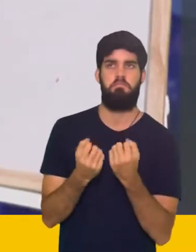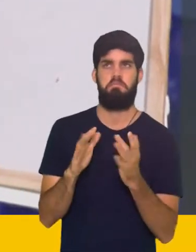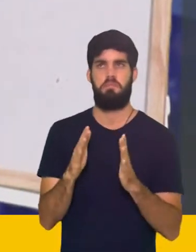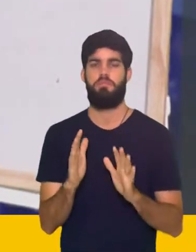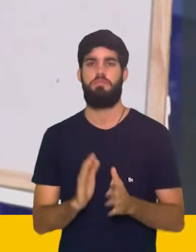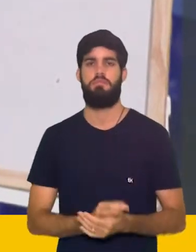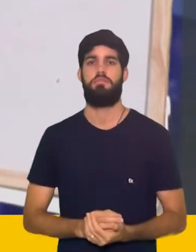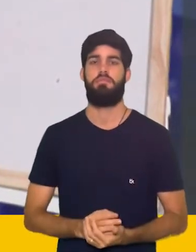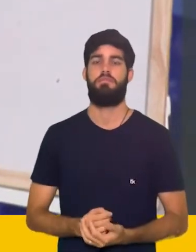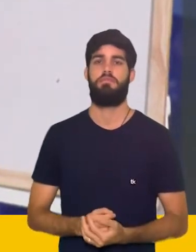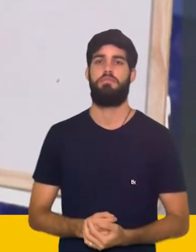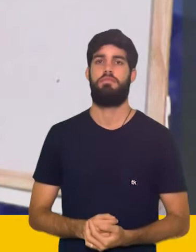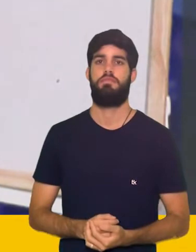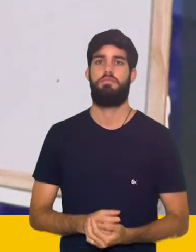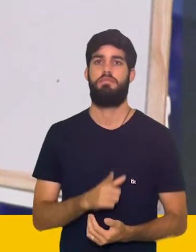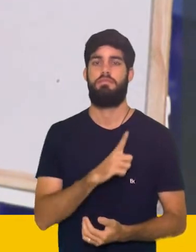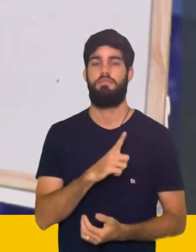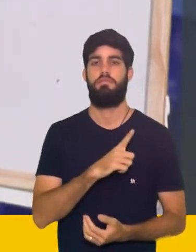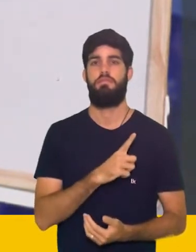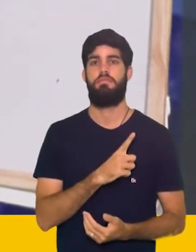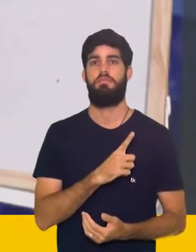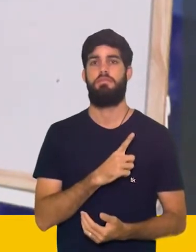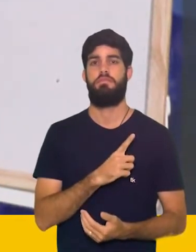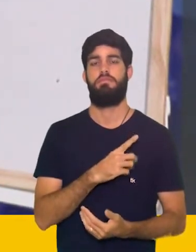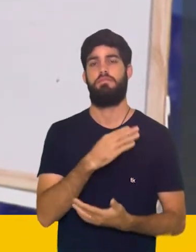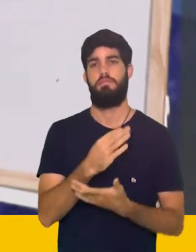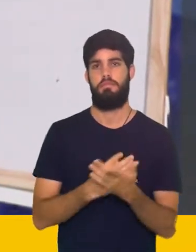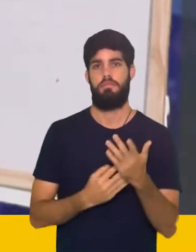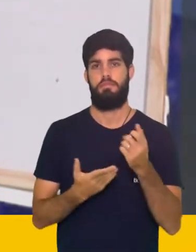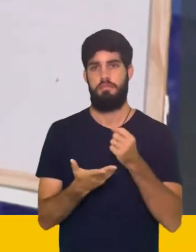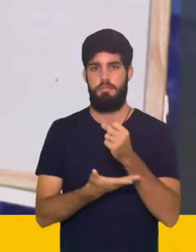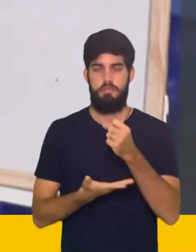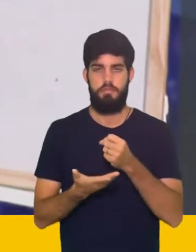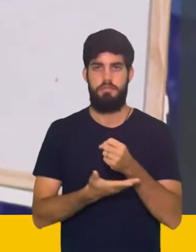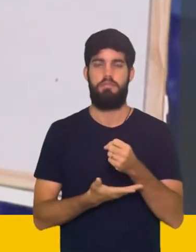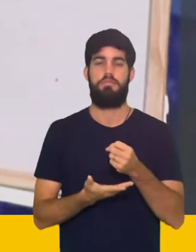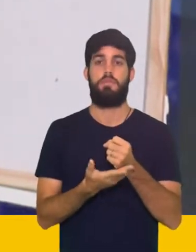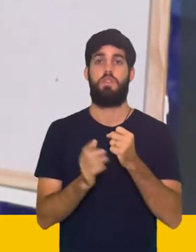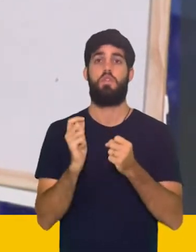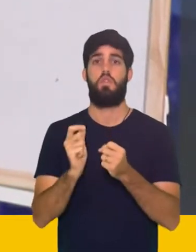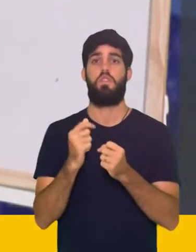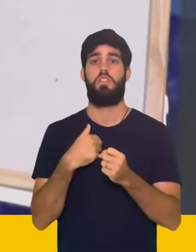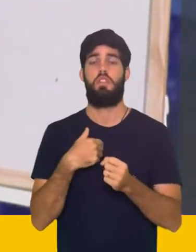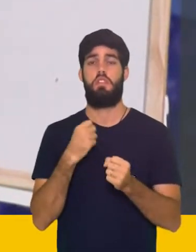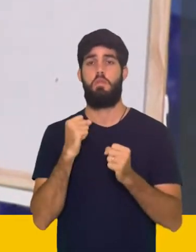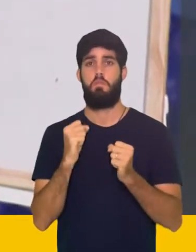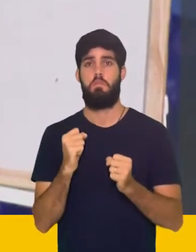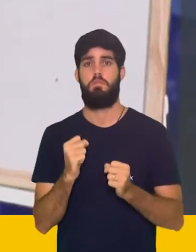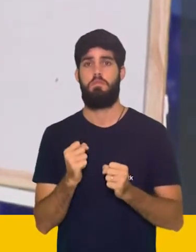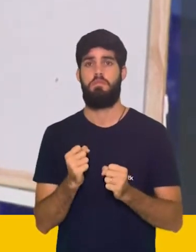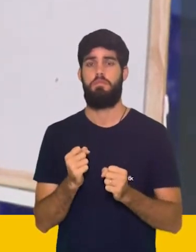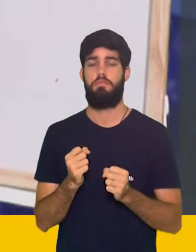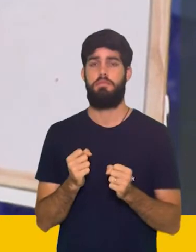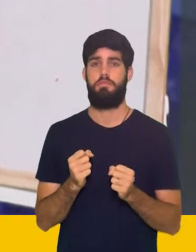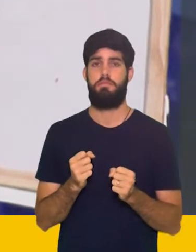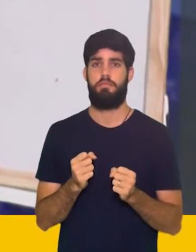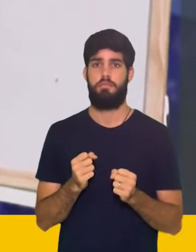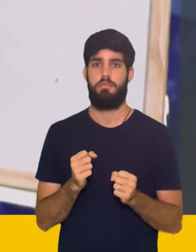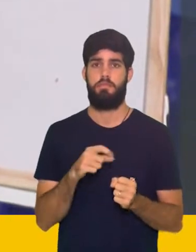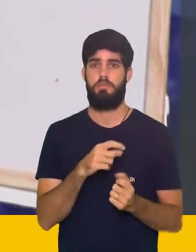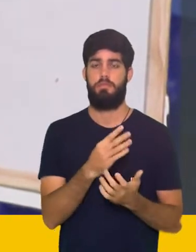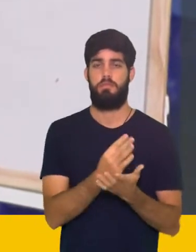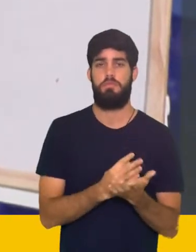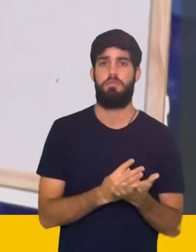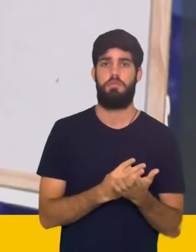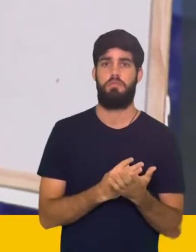assim. E tinha lá os textos embasadores. O que é que eu posso buscar desse gênero, desses textos,